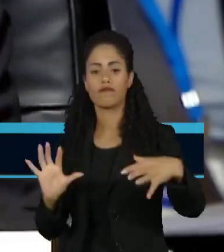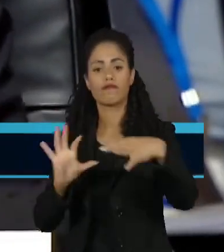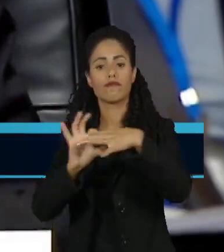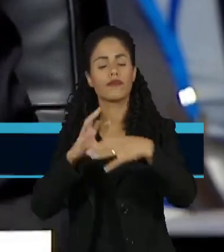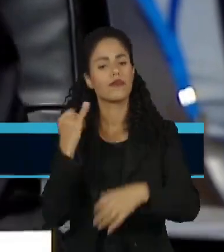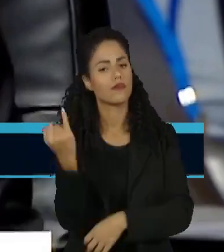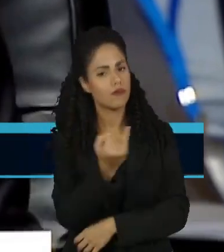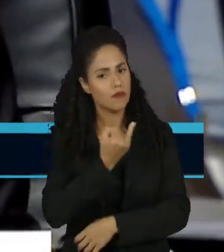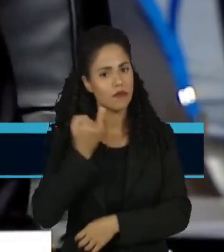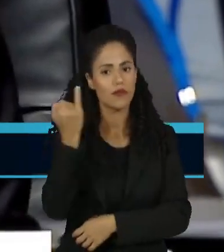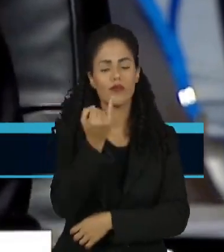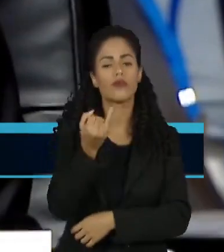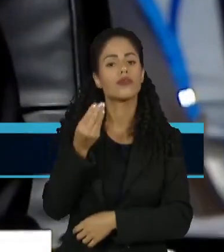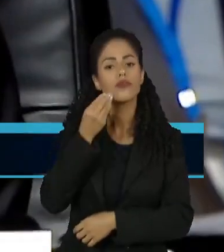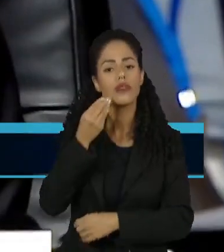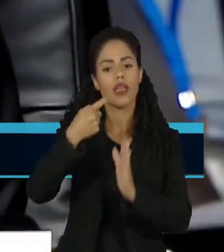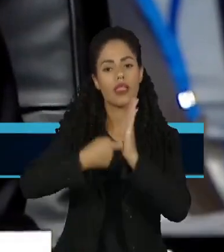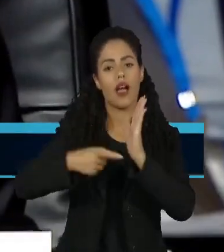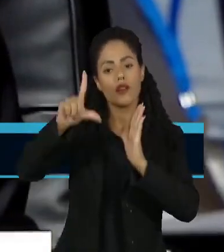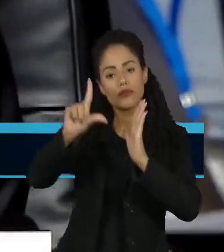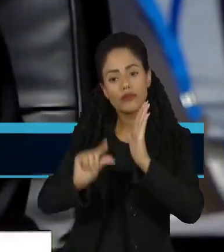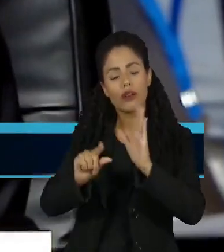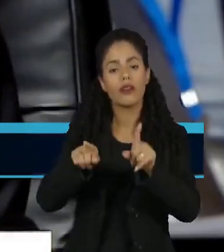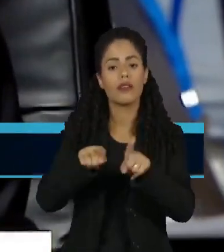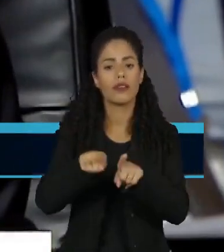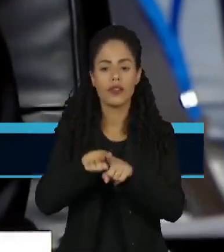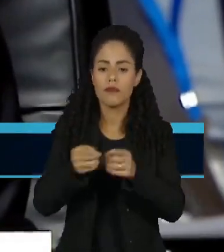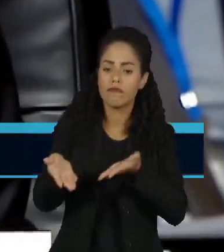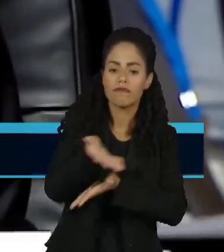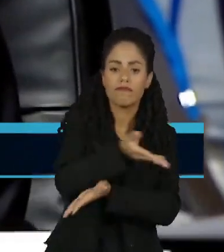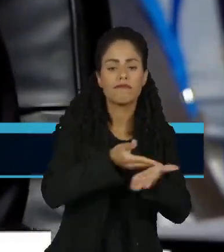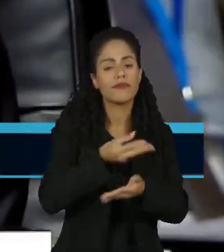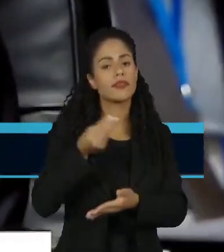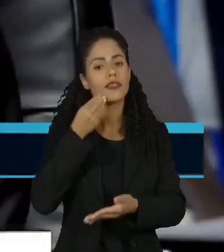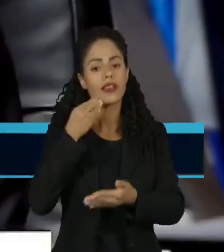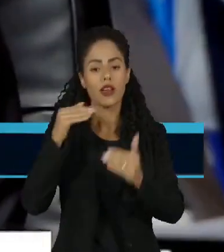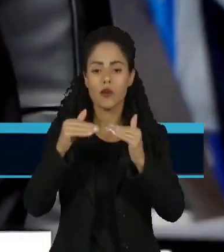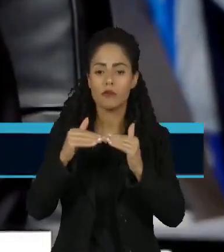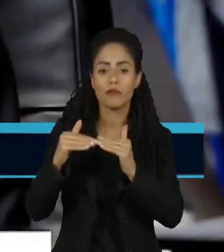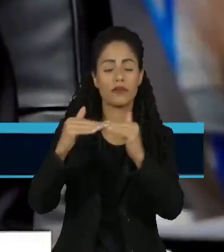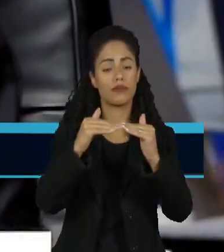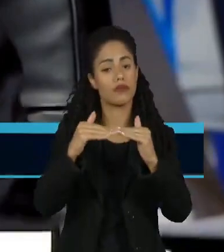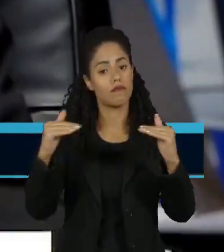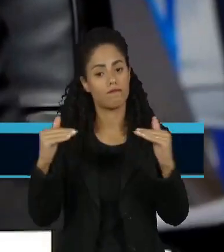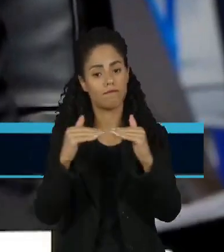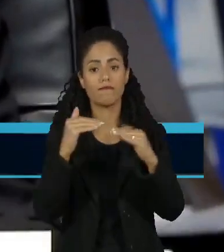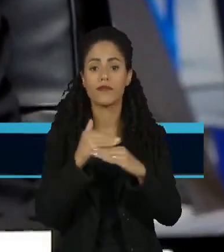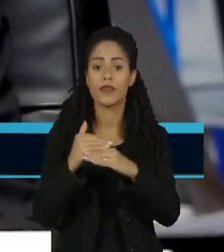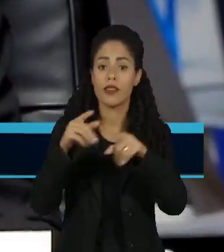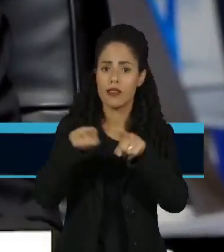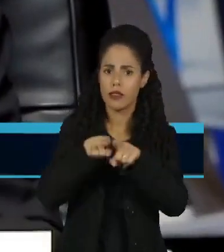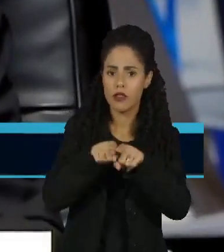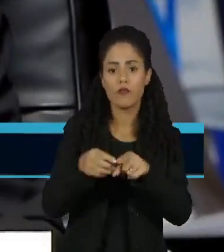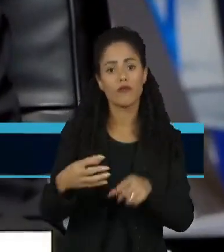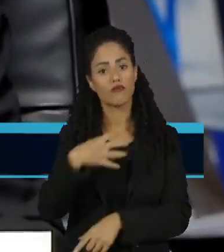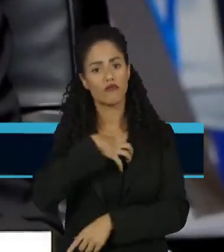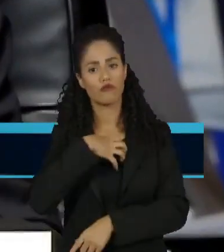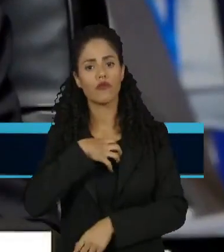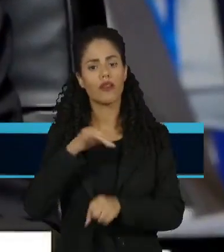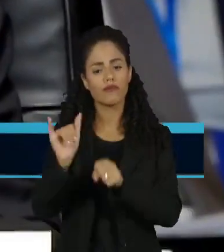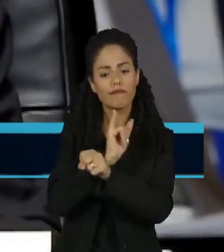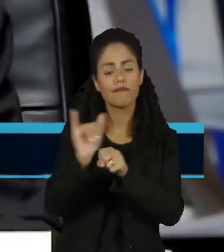importante quanto baixar tarifas e harmonizar padrões e sistemas é prover os meios